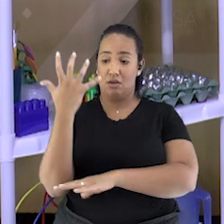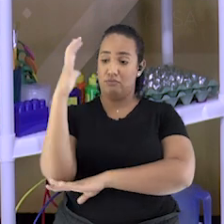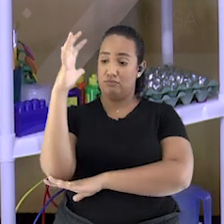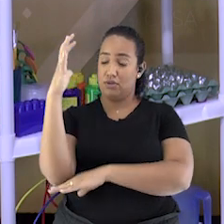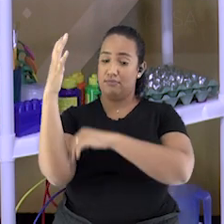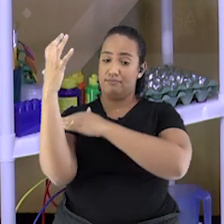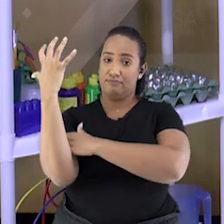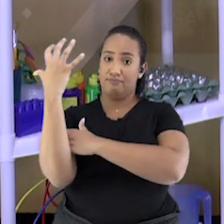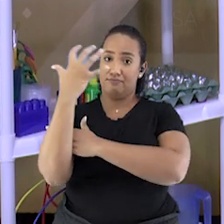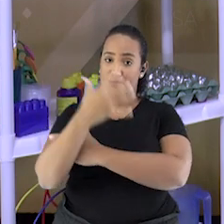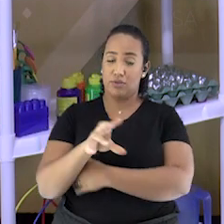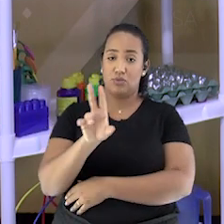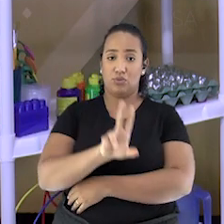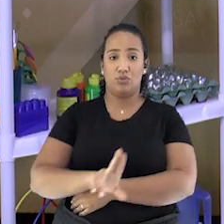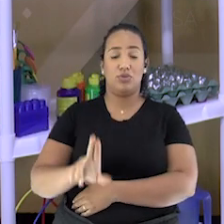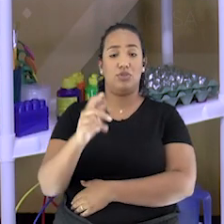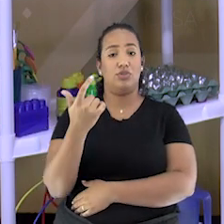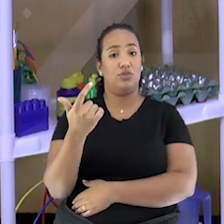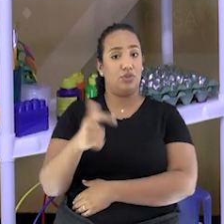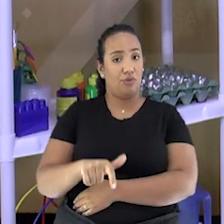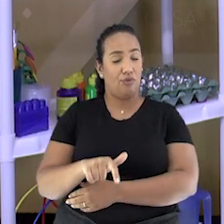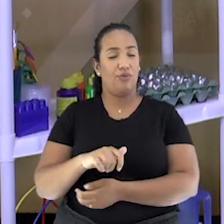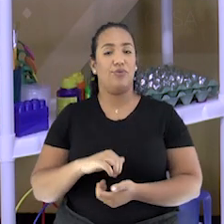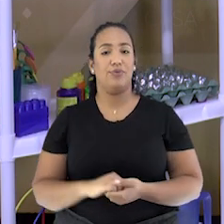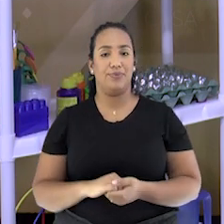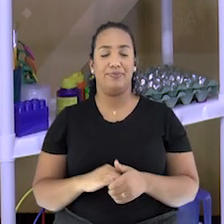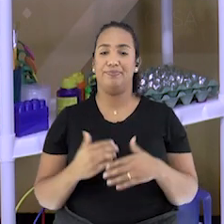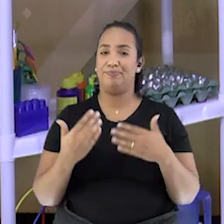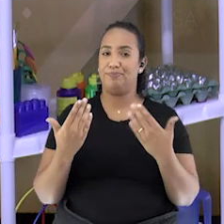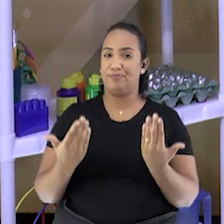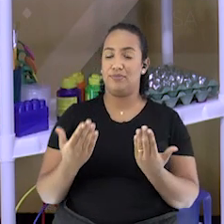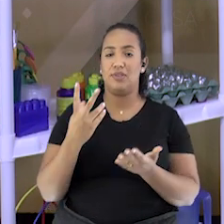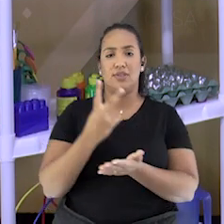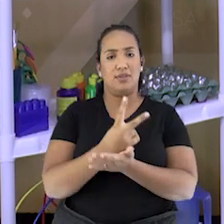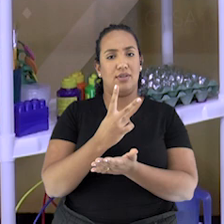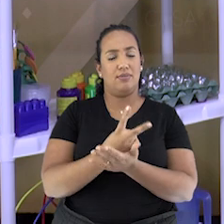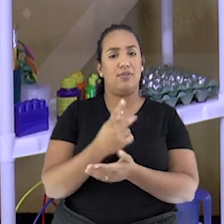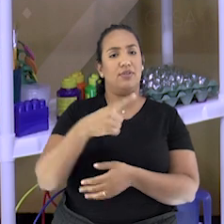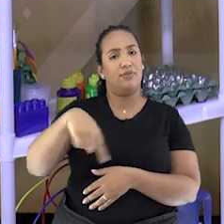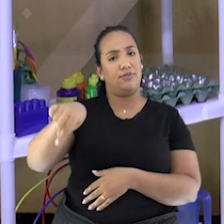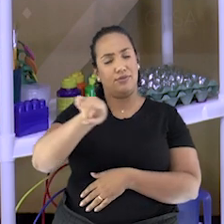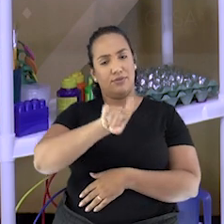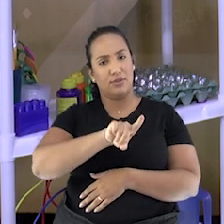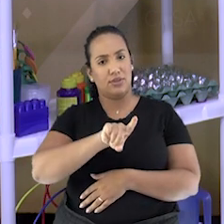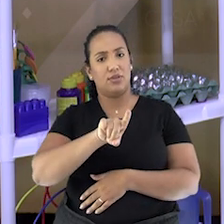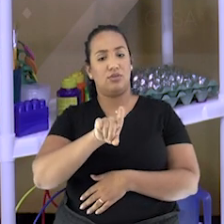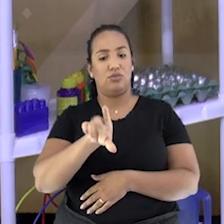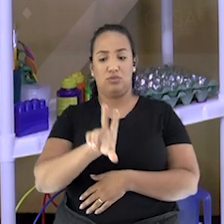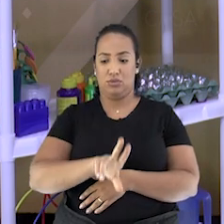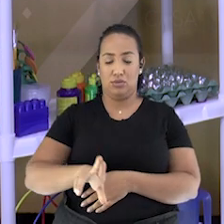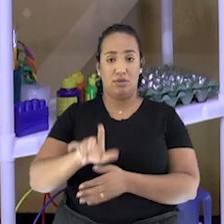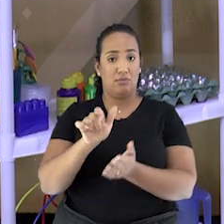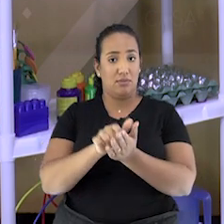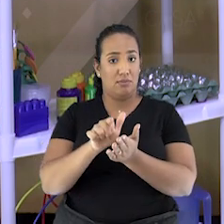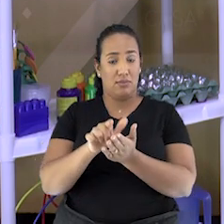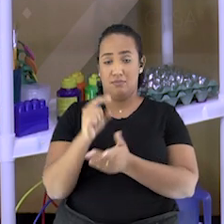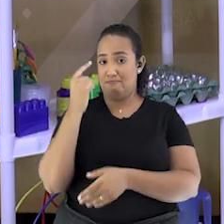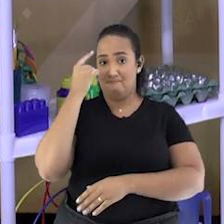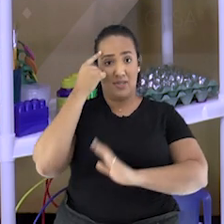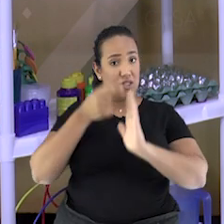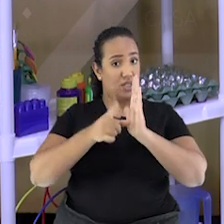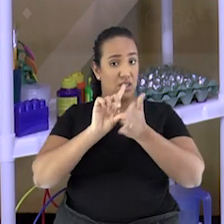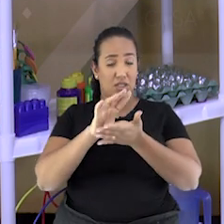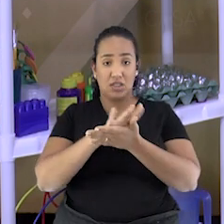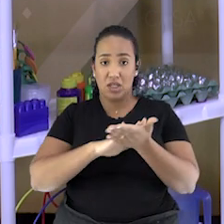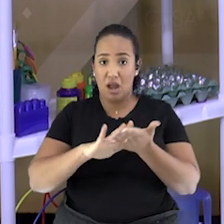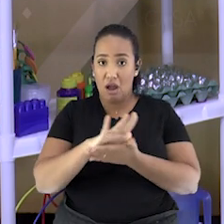sem pensar corretamente, significa que você está contribuindo para menos árvores. Existem algumas lixeiras que são feitas